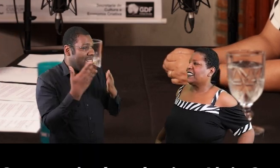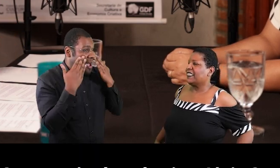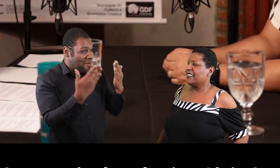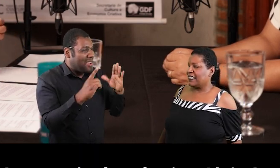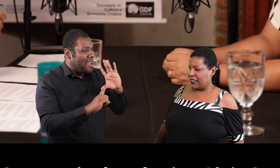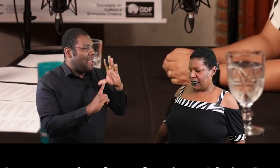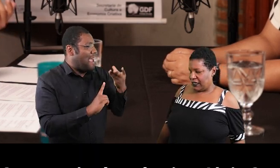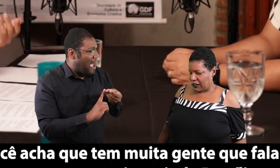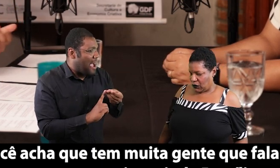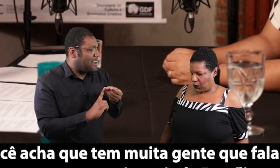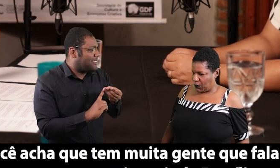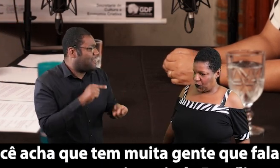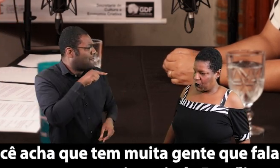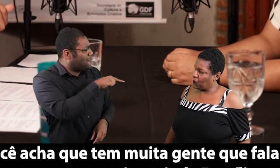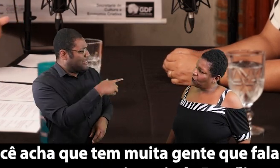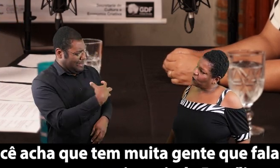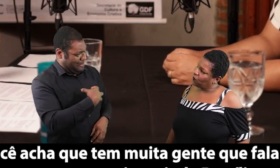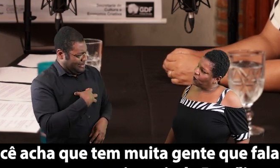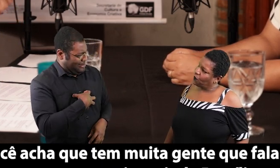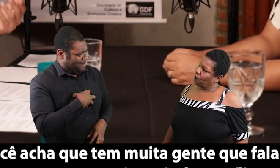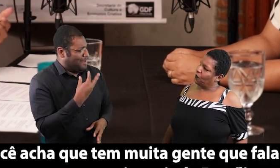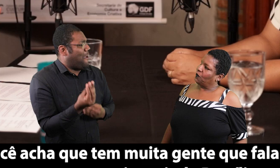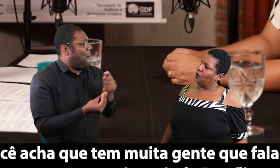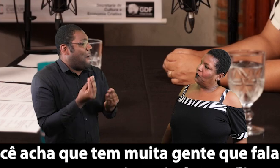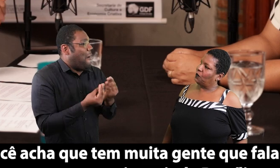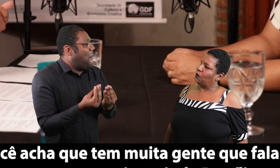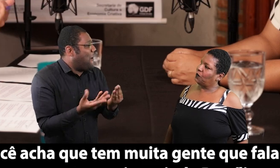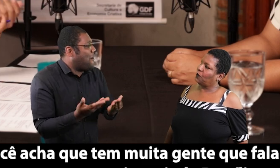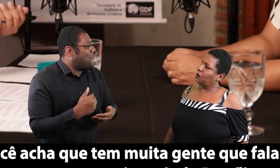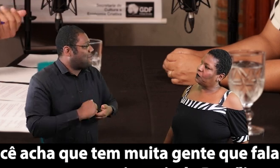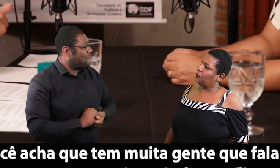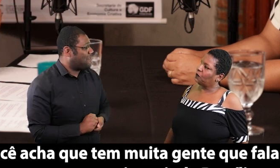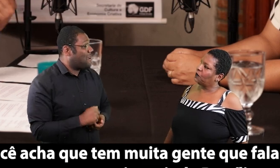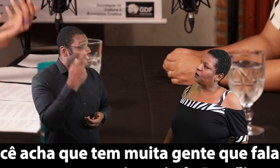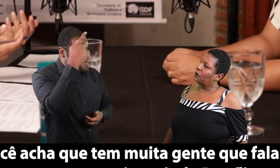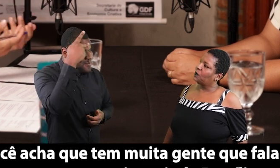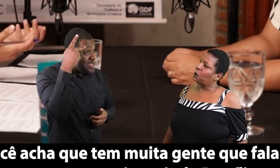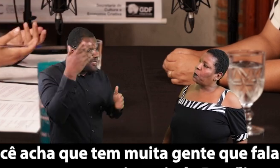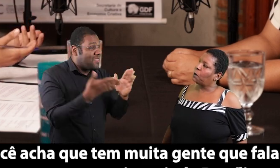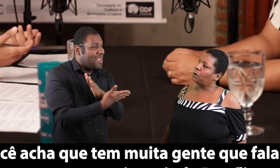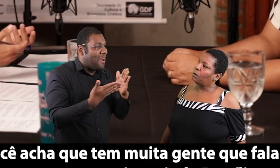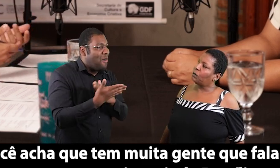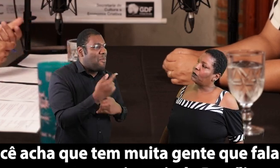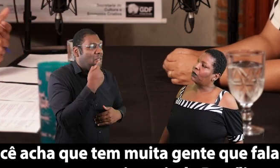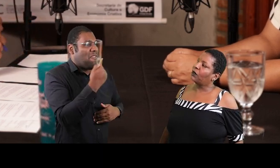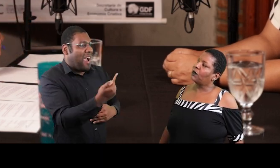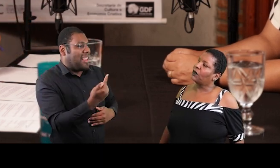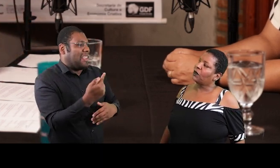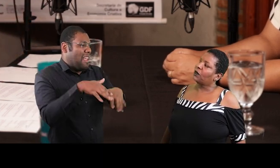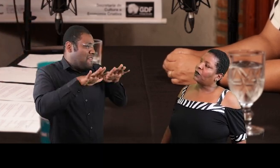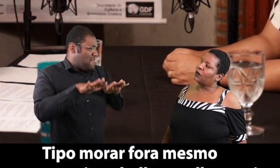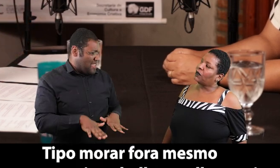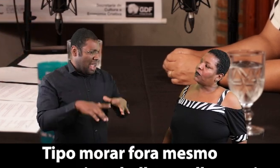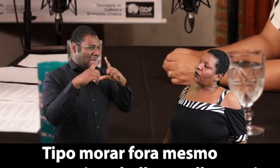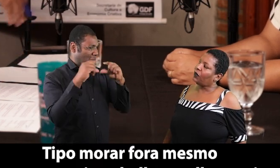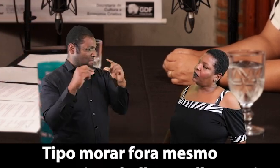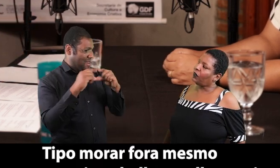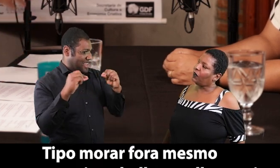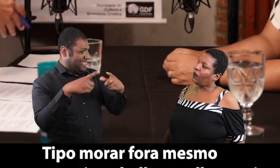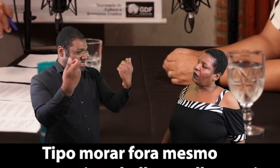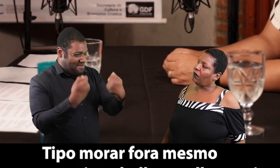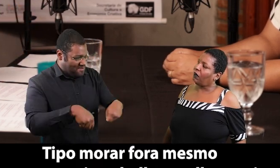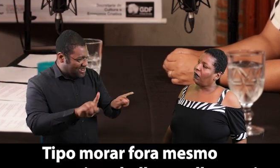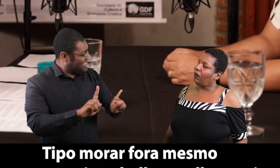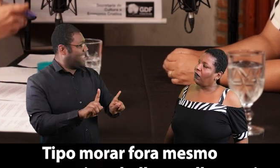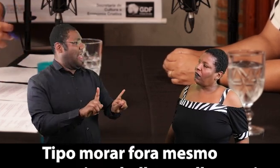acha sobre isso, Júnior? Você acha que tem muita gente que fala que a gente precisa sair de Brasília, uhum. né? Tipo,